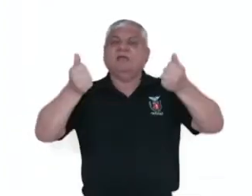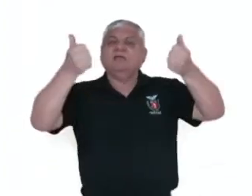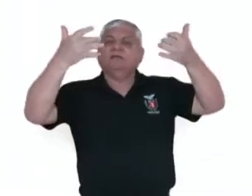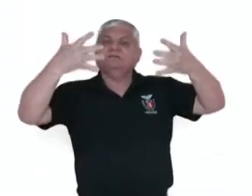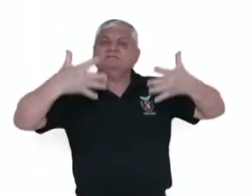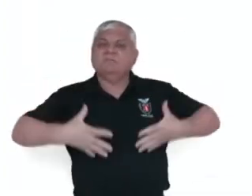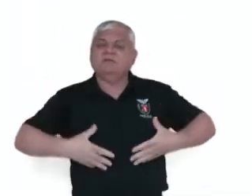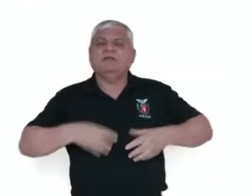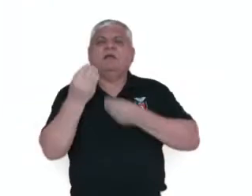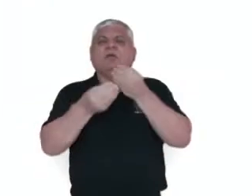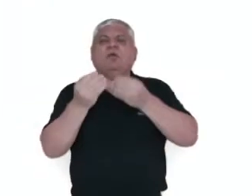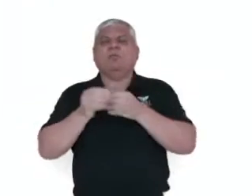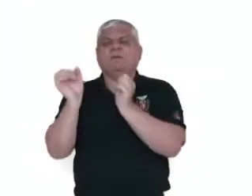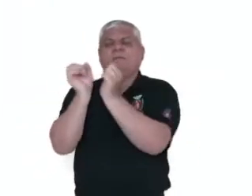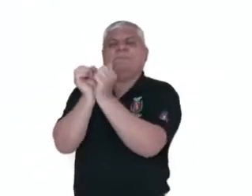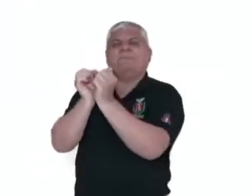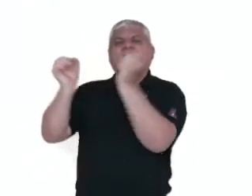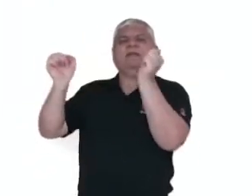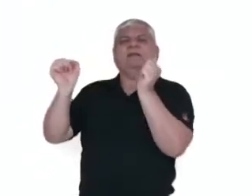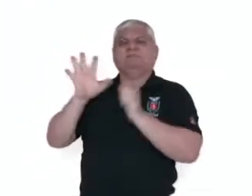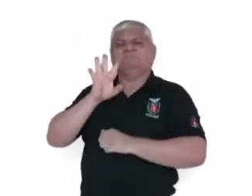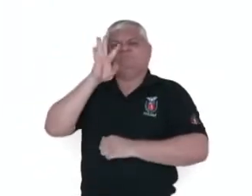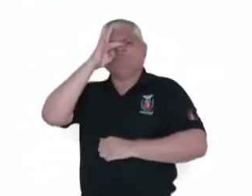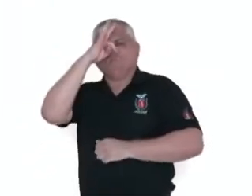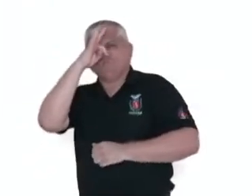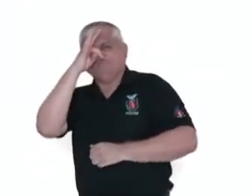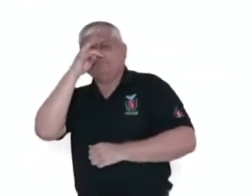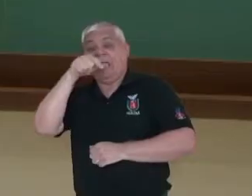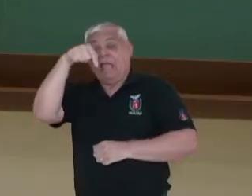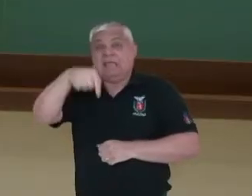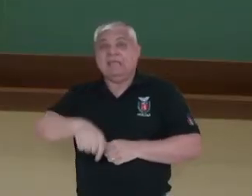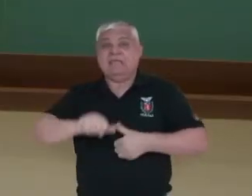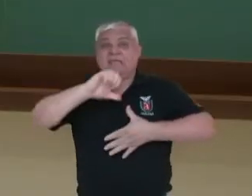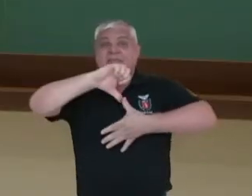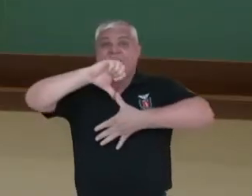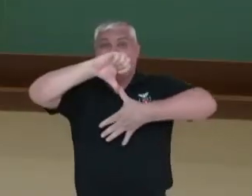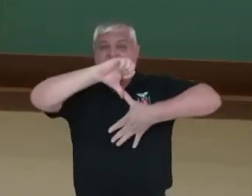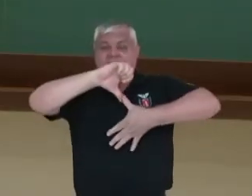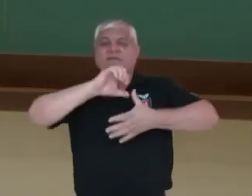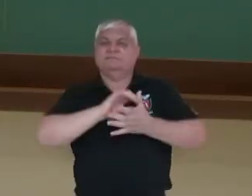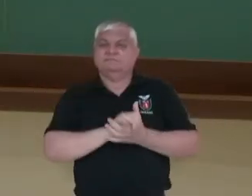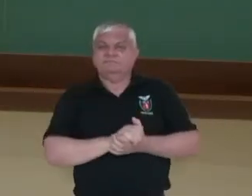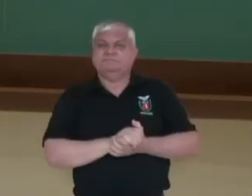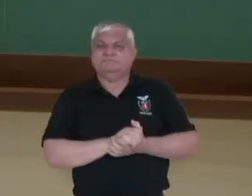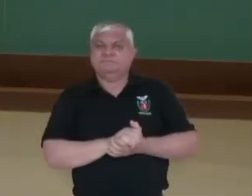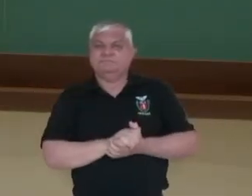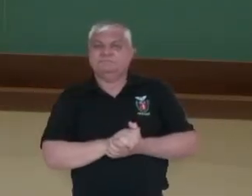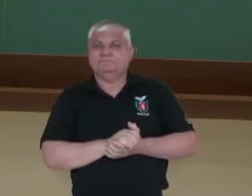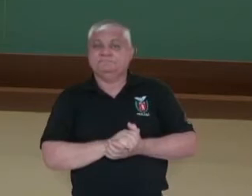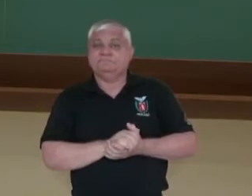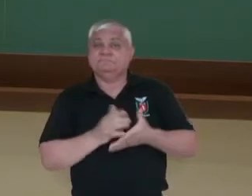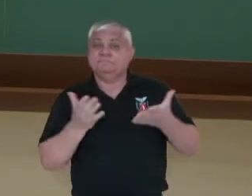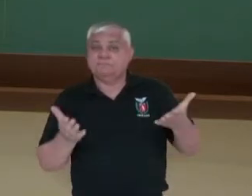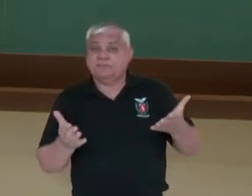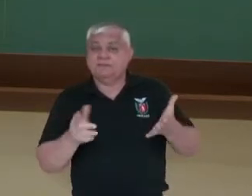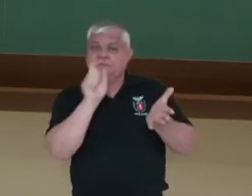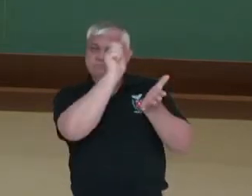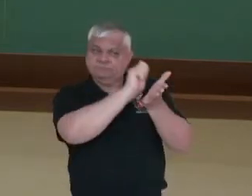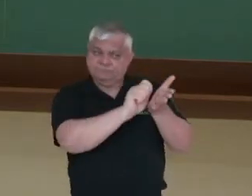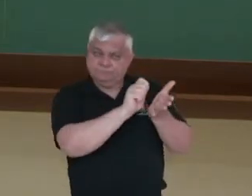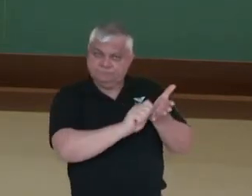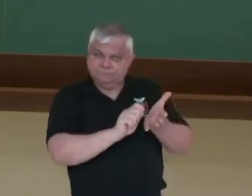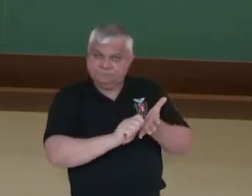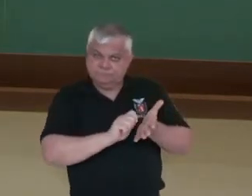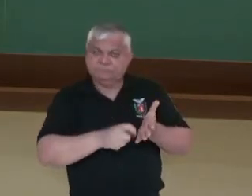de resistências das pessoas escravizadas na América colonial portuguesa. Então, como falamos ali, copia no caderno de